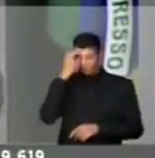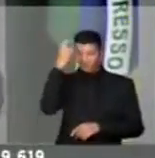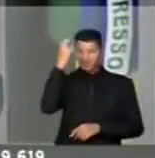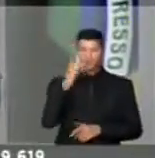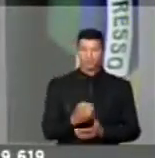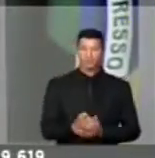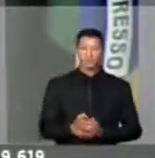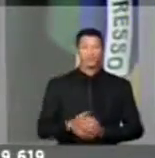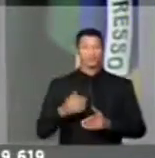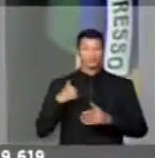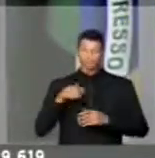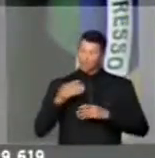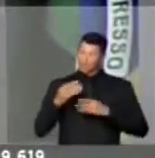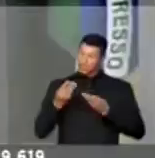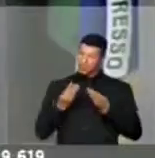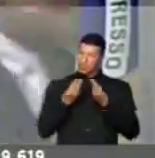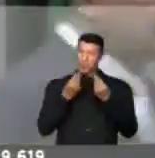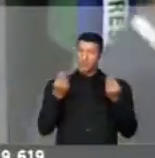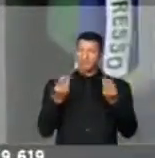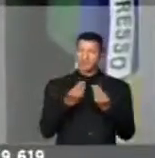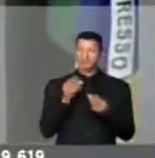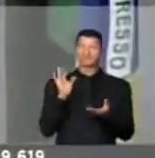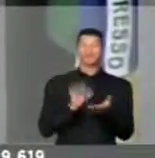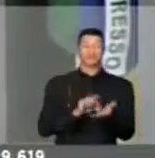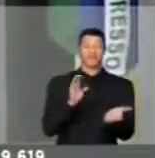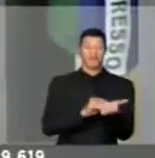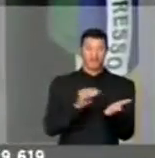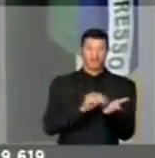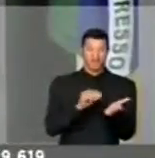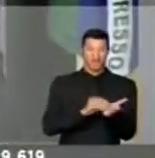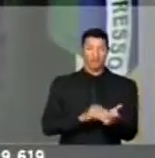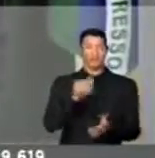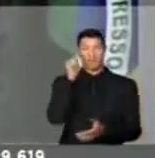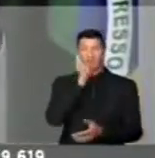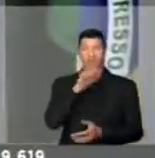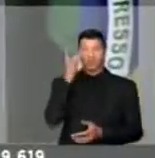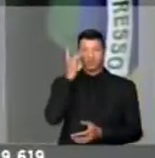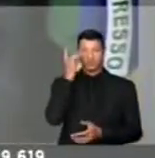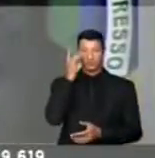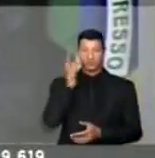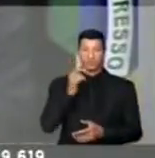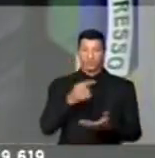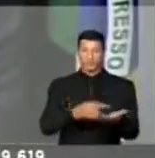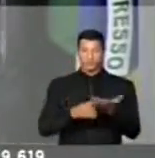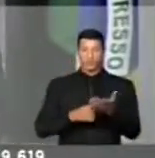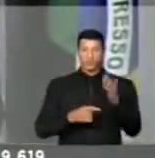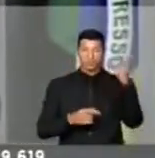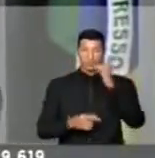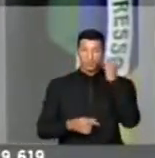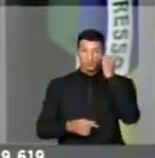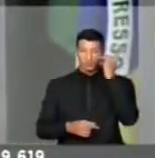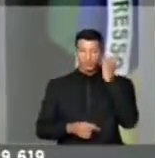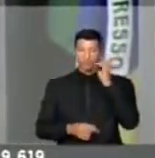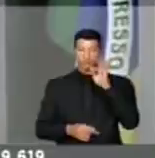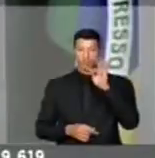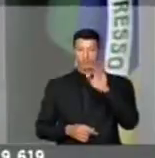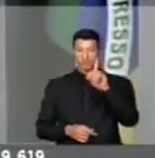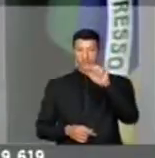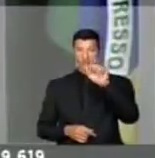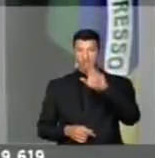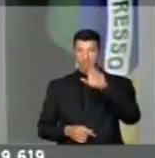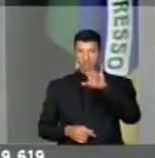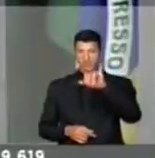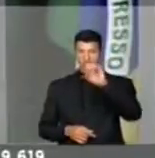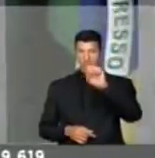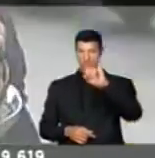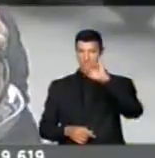inteligente, qualidades que lamentavelmente falta a Dilma Rousseff. Concedo a parte ao deputado Narciso Peroni com muito